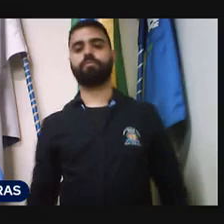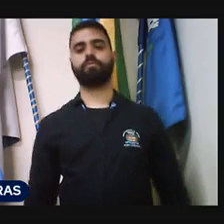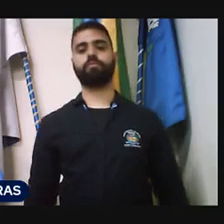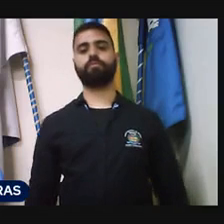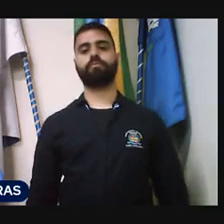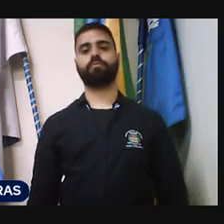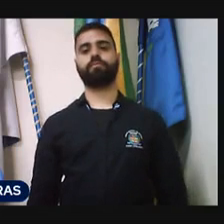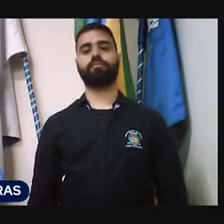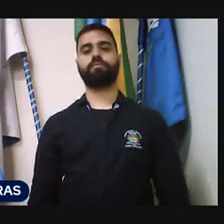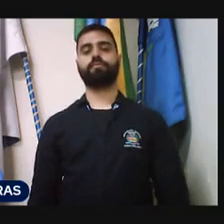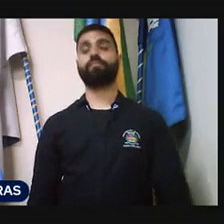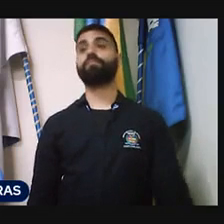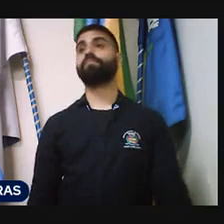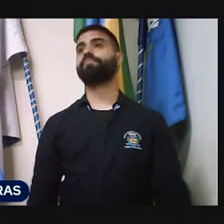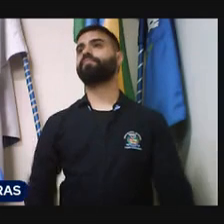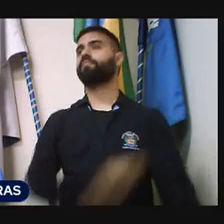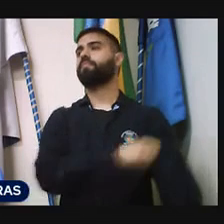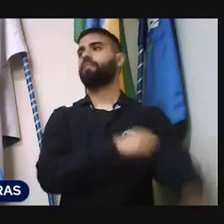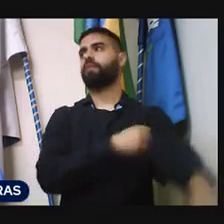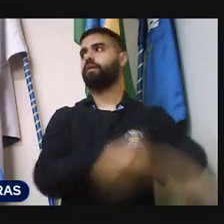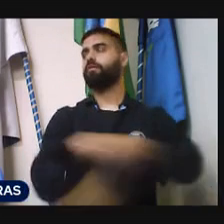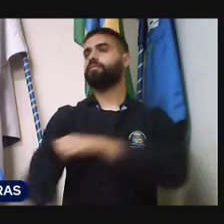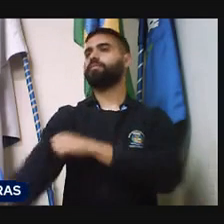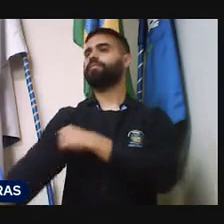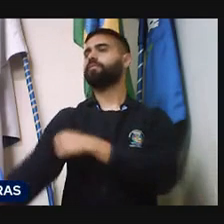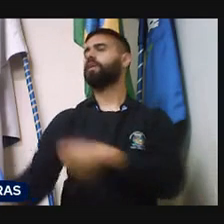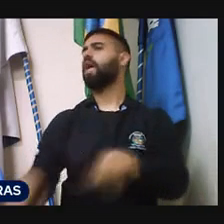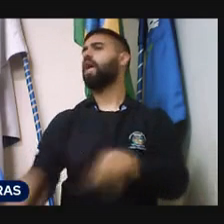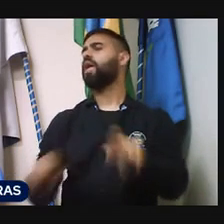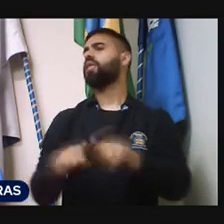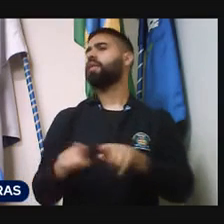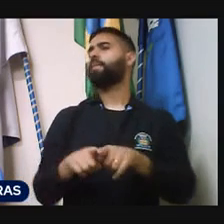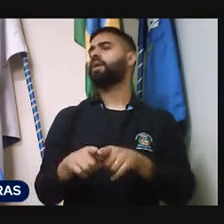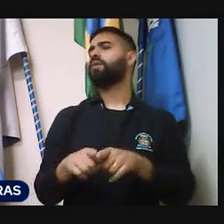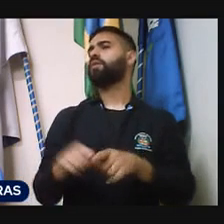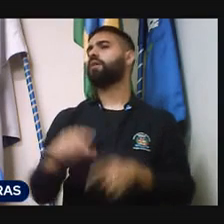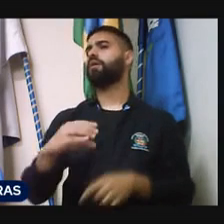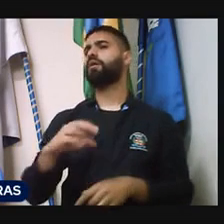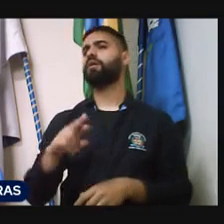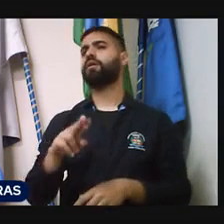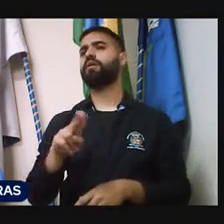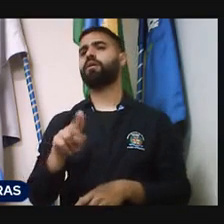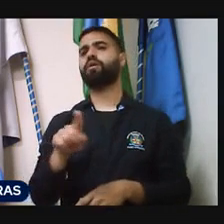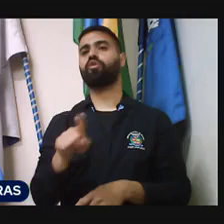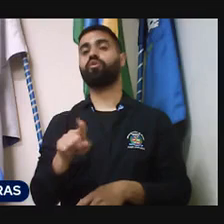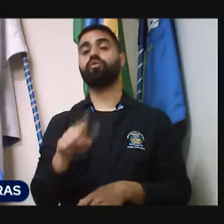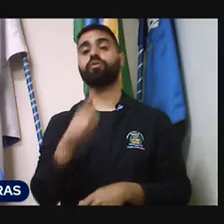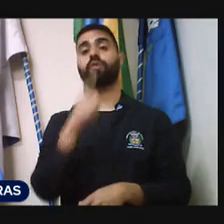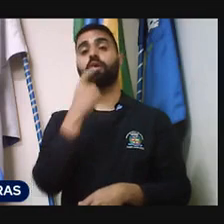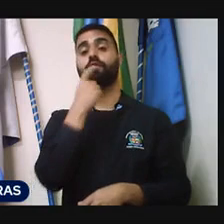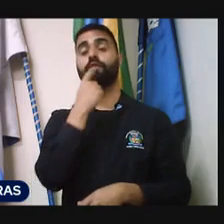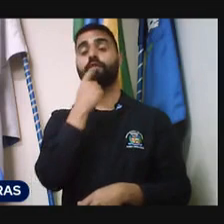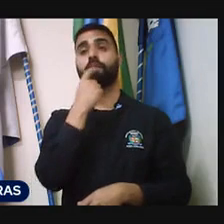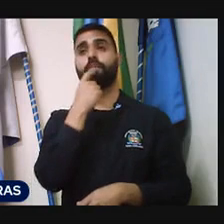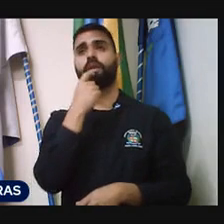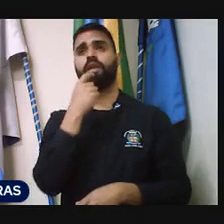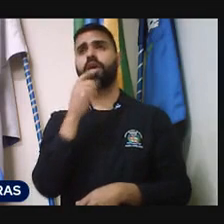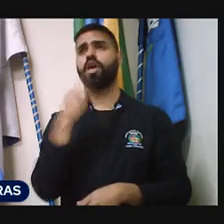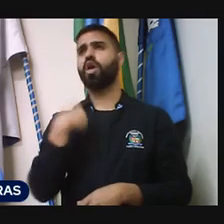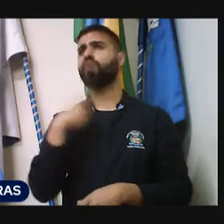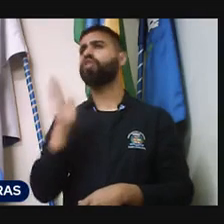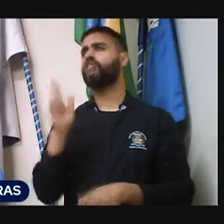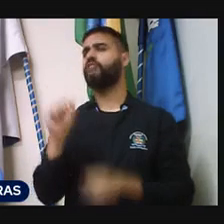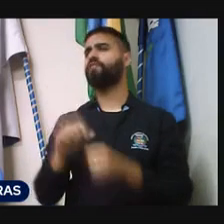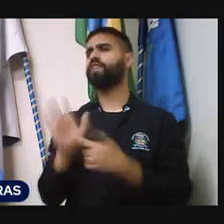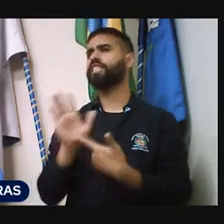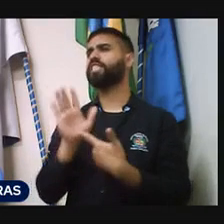relação à Cruz Vermelha pedir cópia integral do pagamento feito a Cruz Vermelha nos últimos três meses porque já fiz indicação